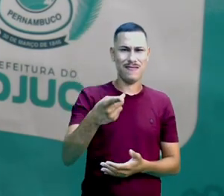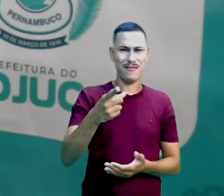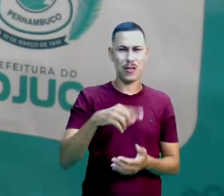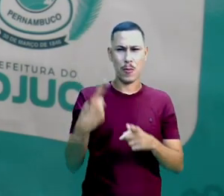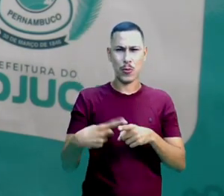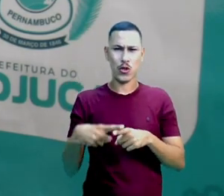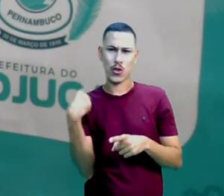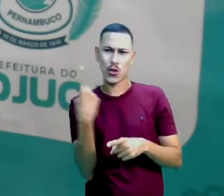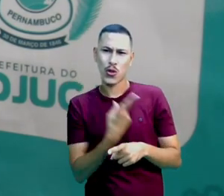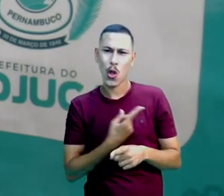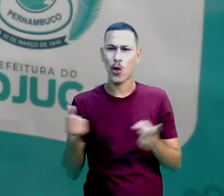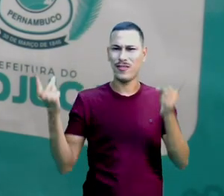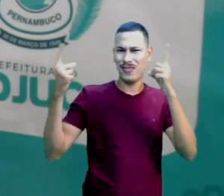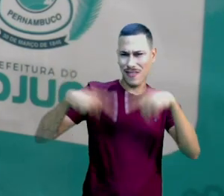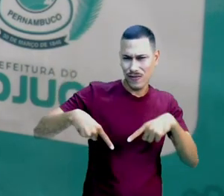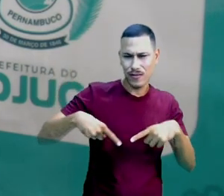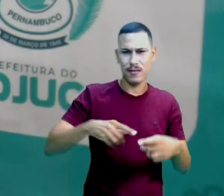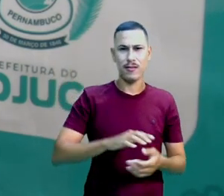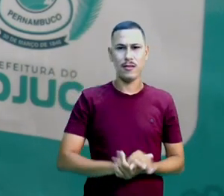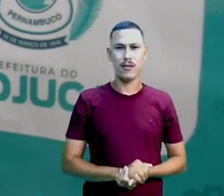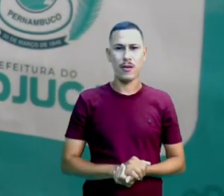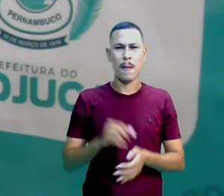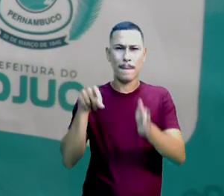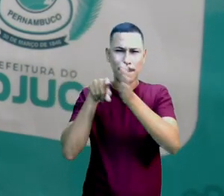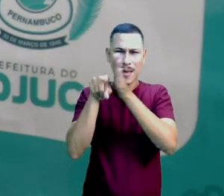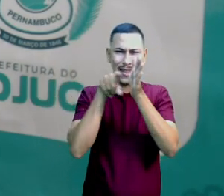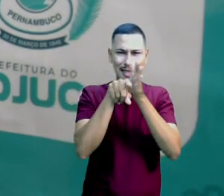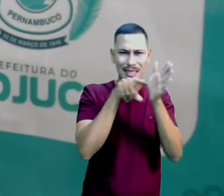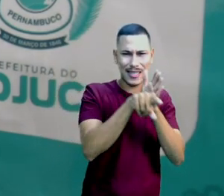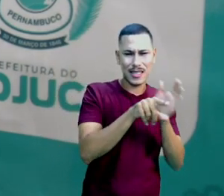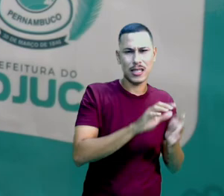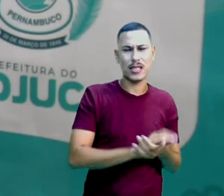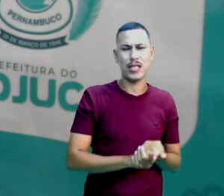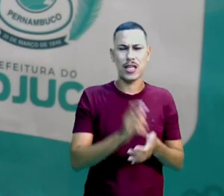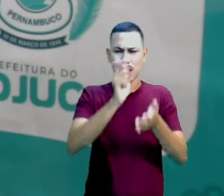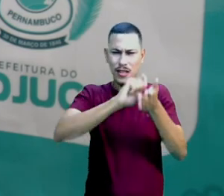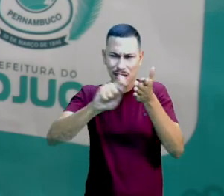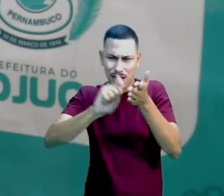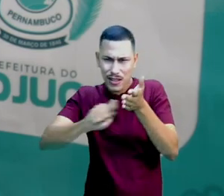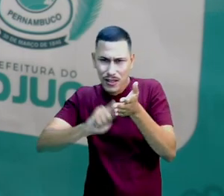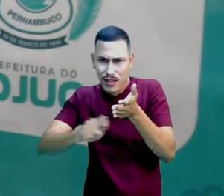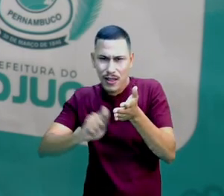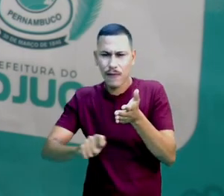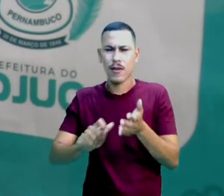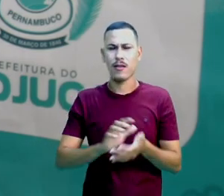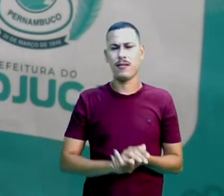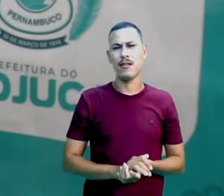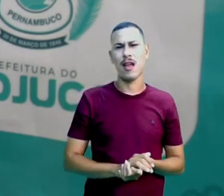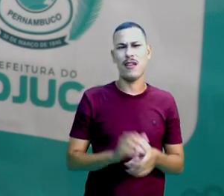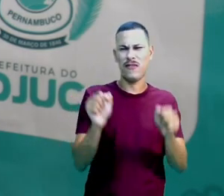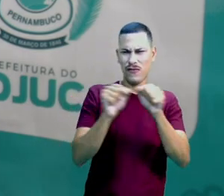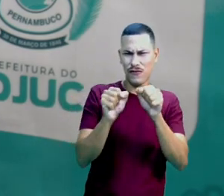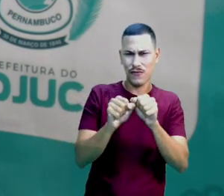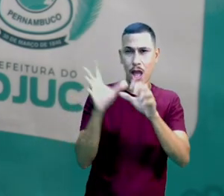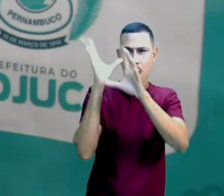a gente está no nosso desafio. Ó. Pesquise e escreva umas continhas e faça o